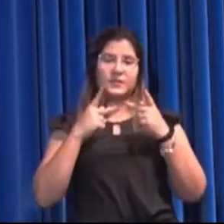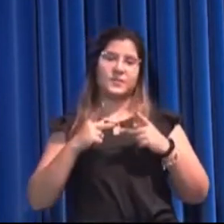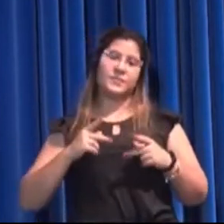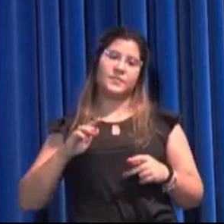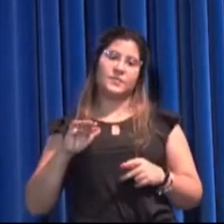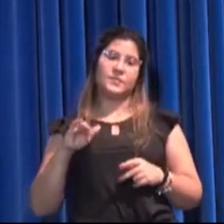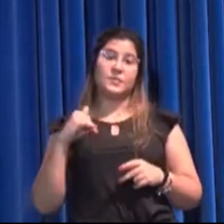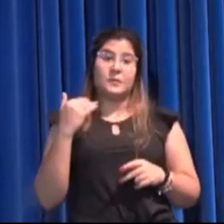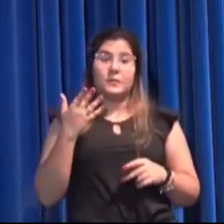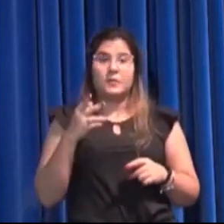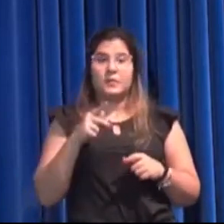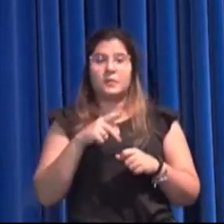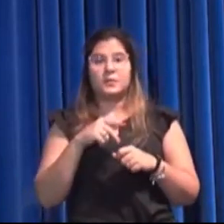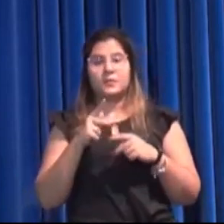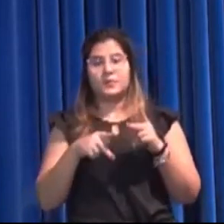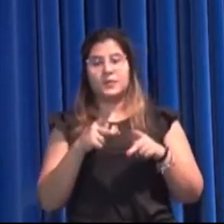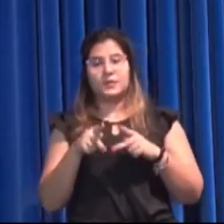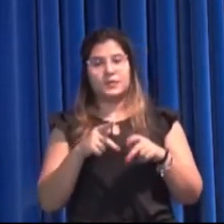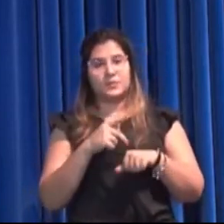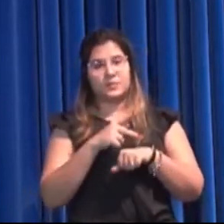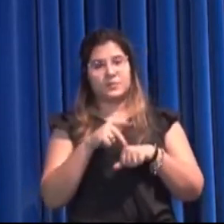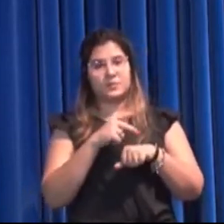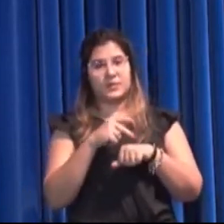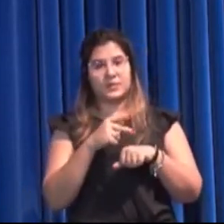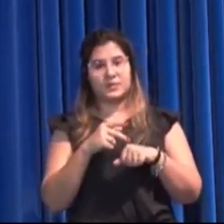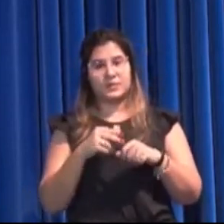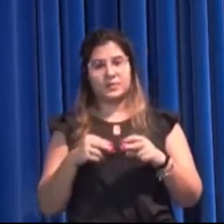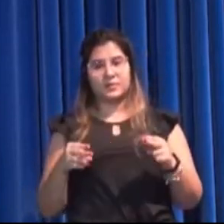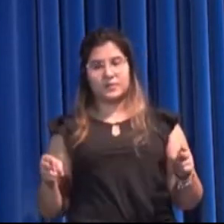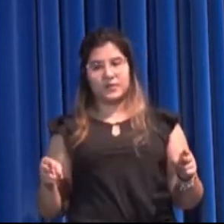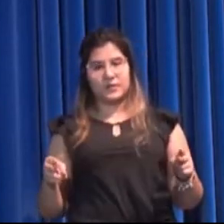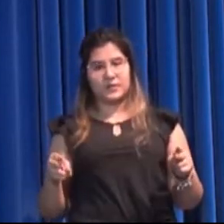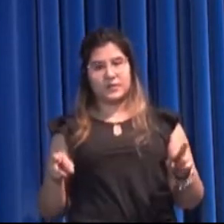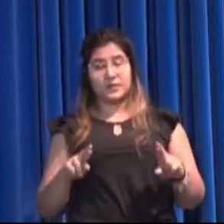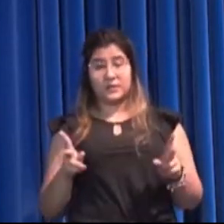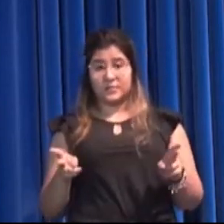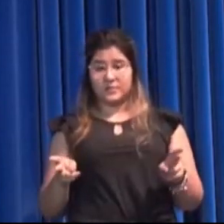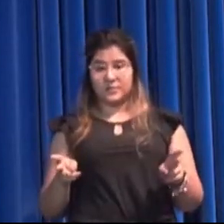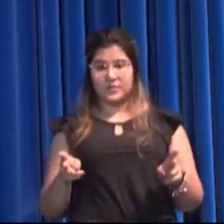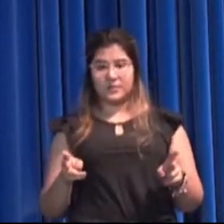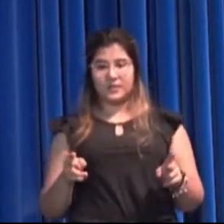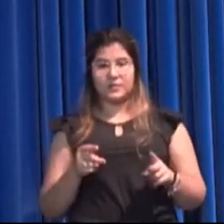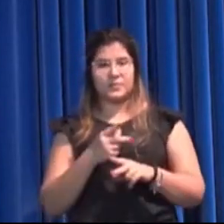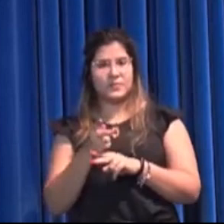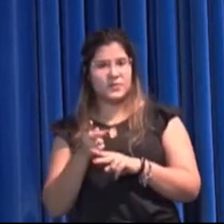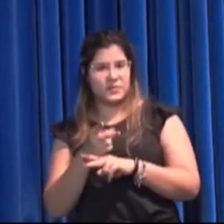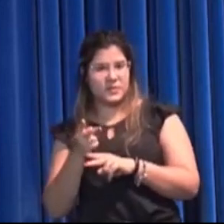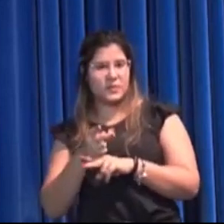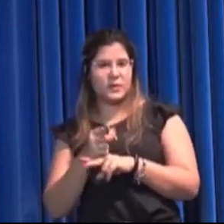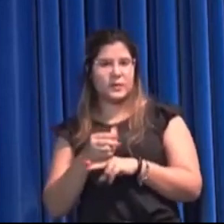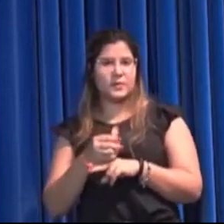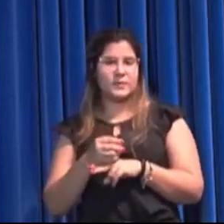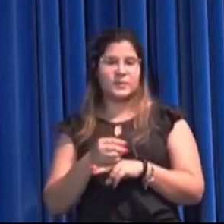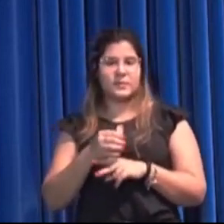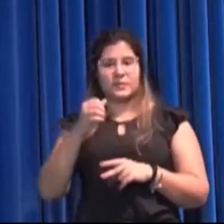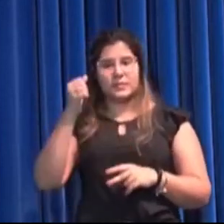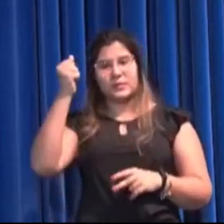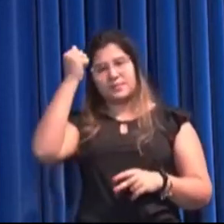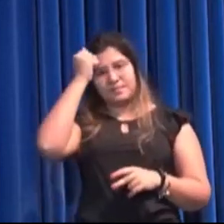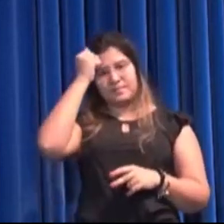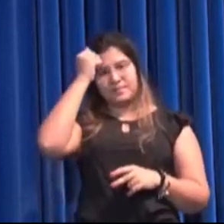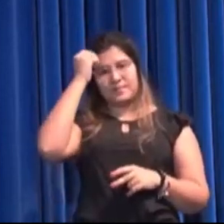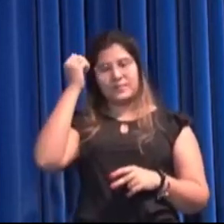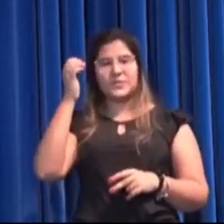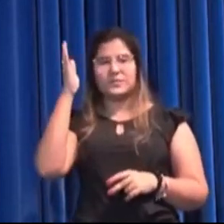os estrangeiros que somos nós pecarem e te buscarem e se arrependerem dos seus